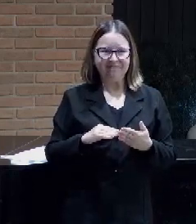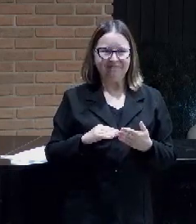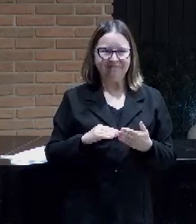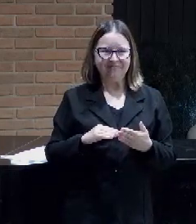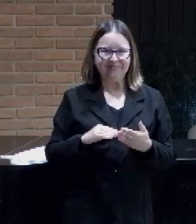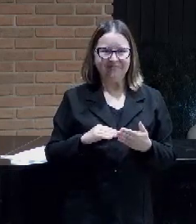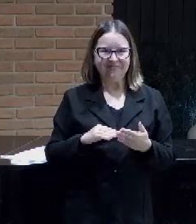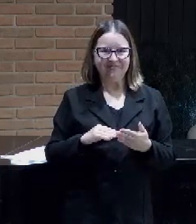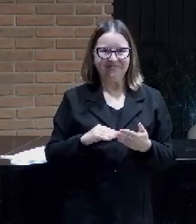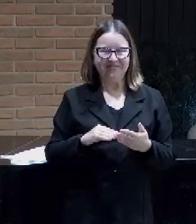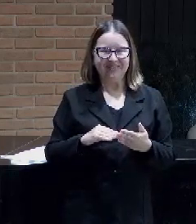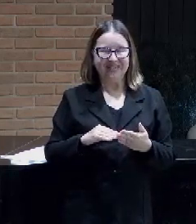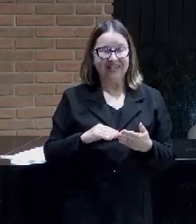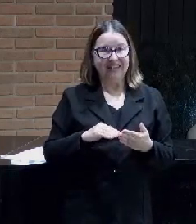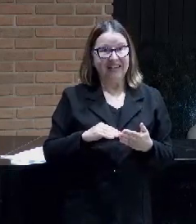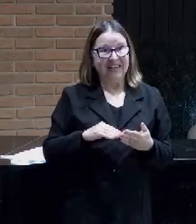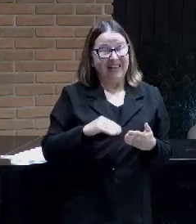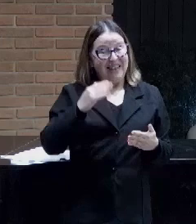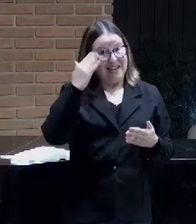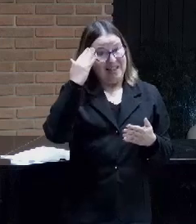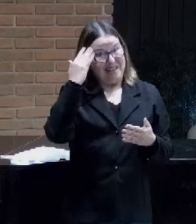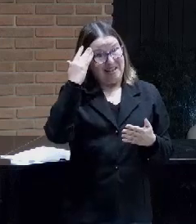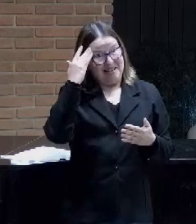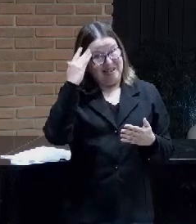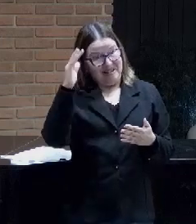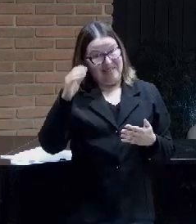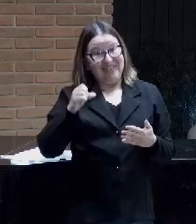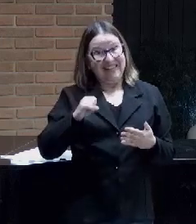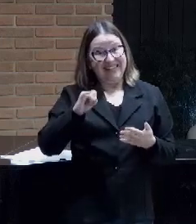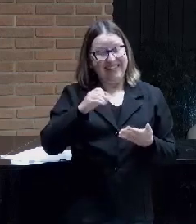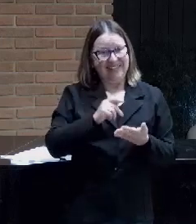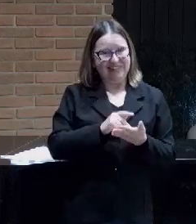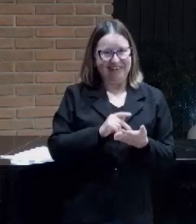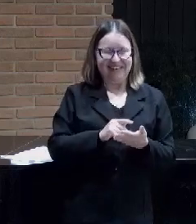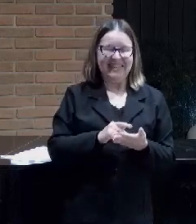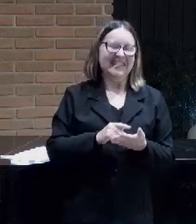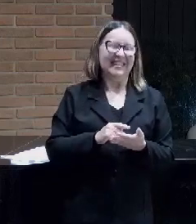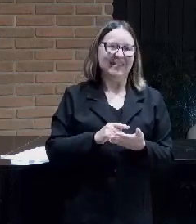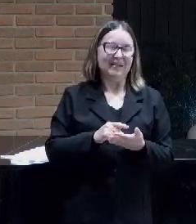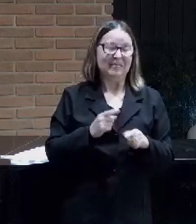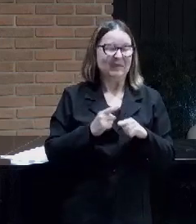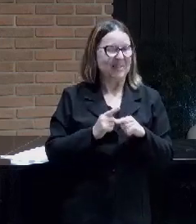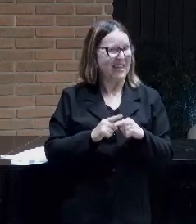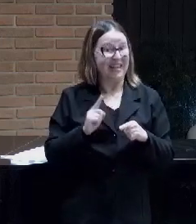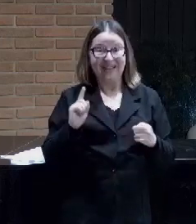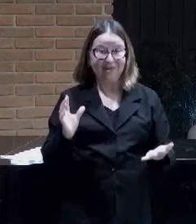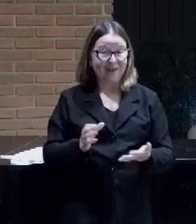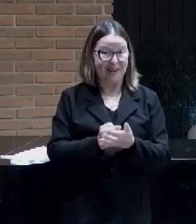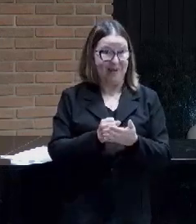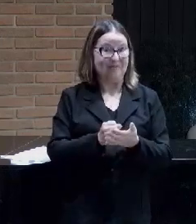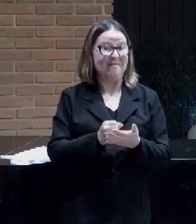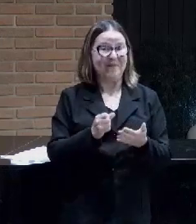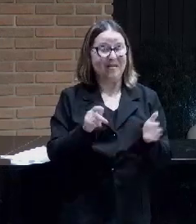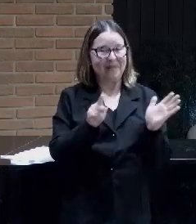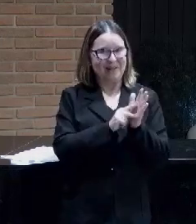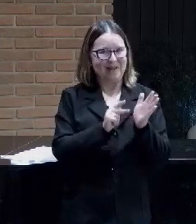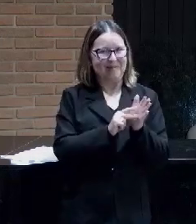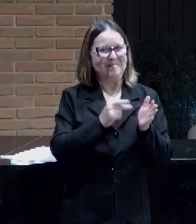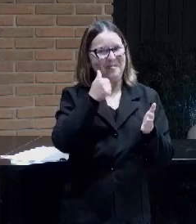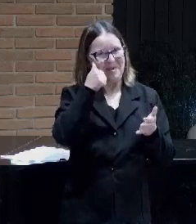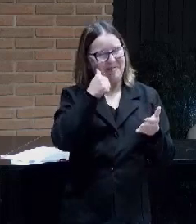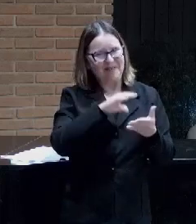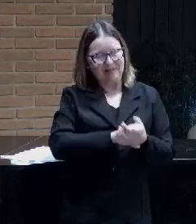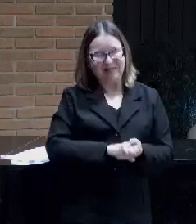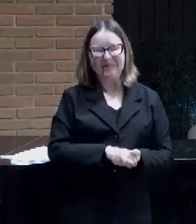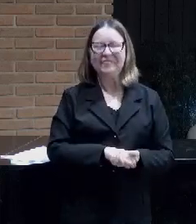não salvar sua esposa. Mas eu não vou entrar no mérito dessa questão aqui de manhã. A minha pergunta é, o que vale mais em nossas vidas? Tudo